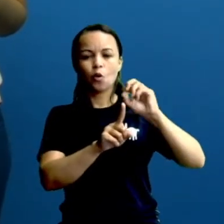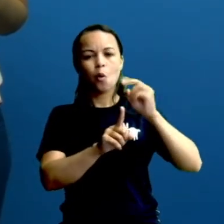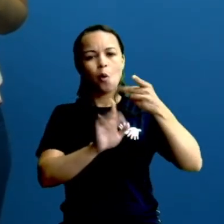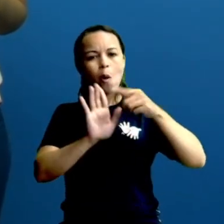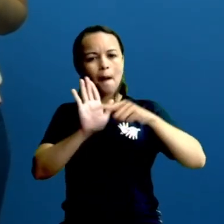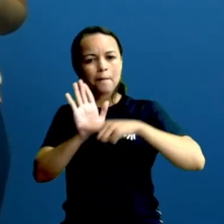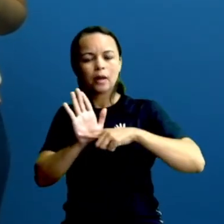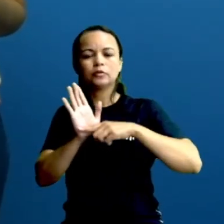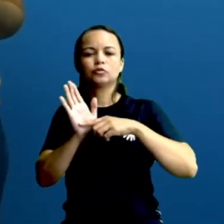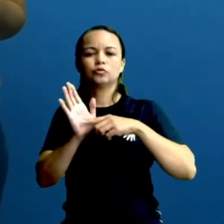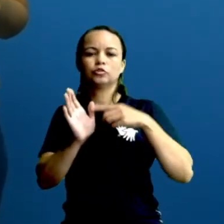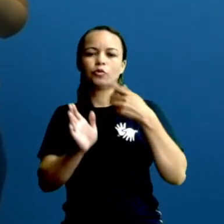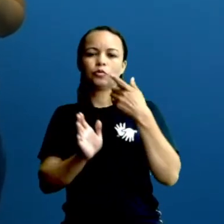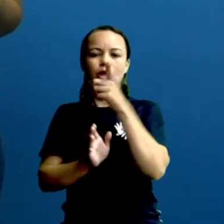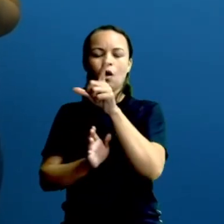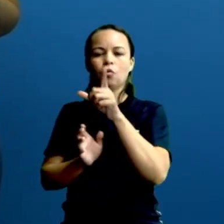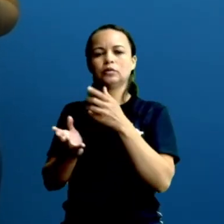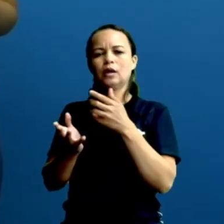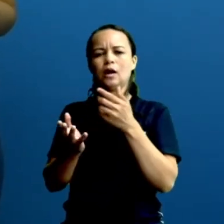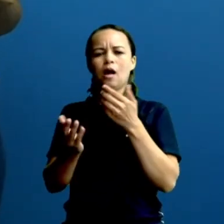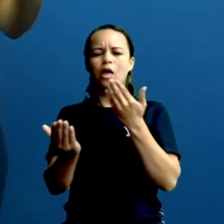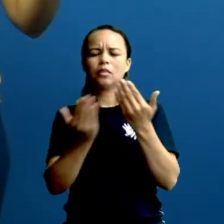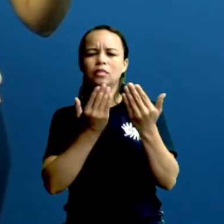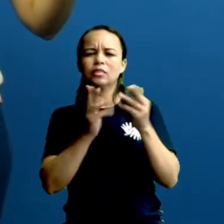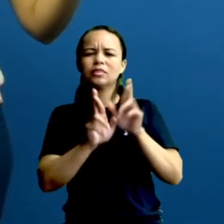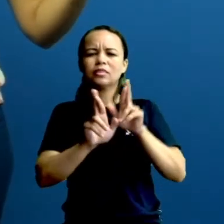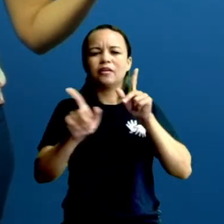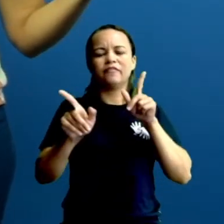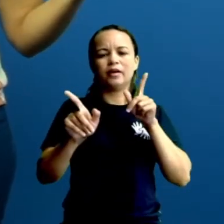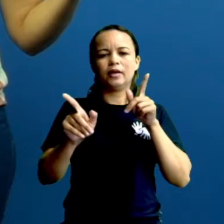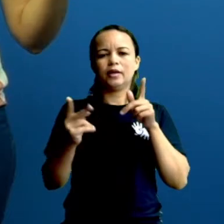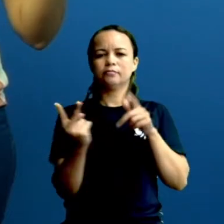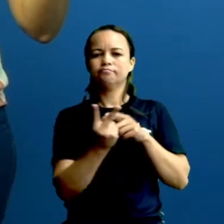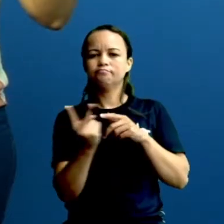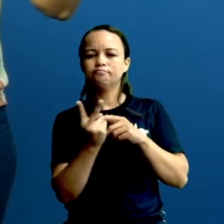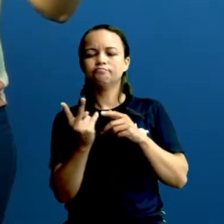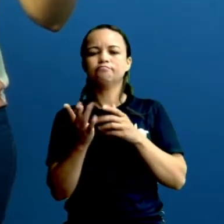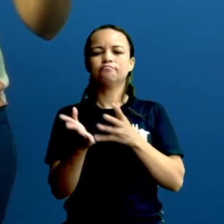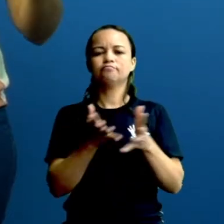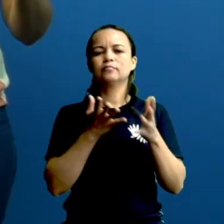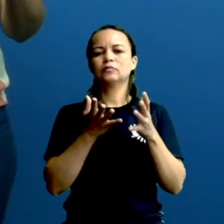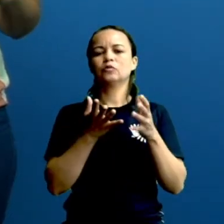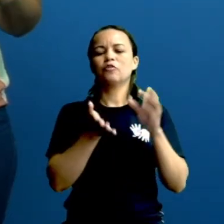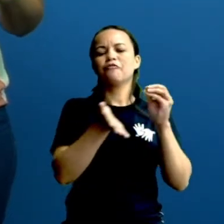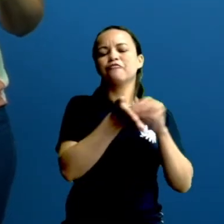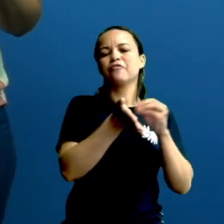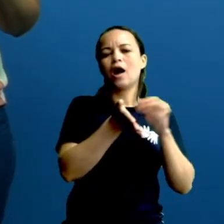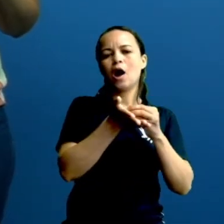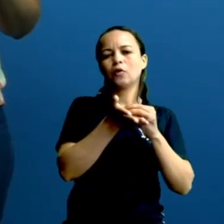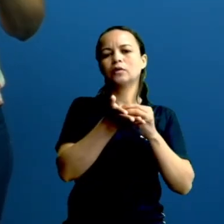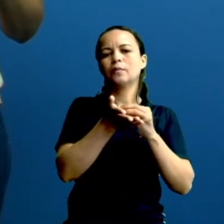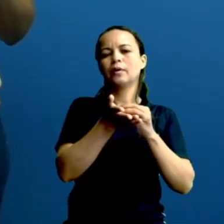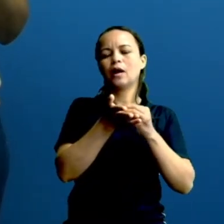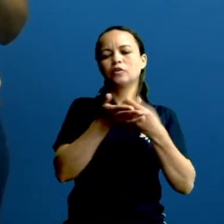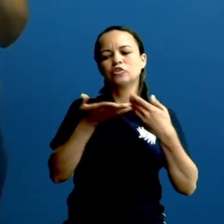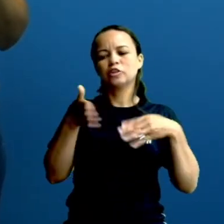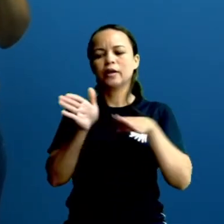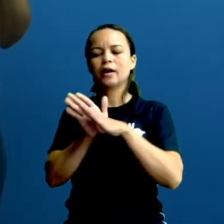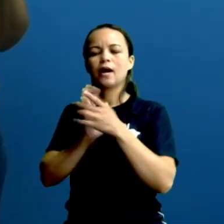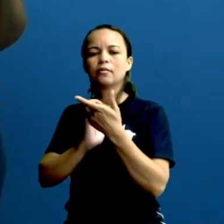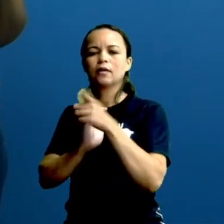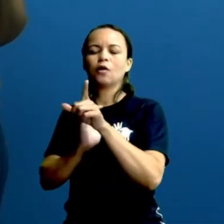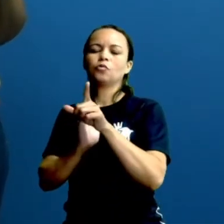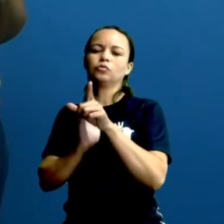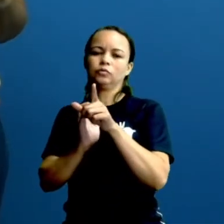é a diferença entre elas, quanto falta para uma chegar na outra, tá certo? Para